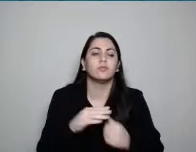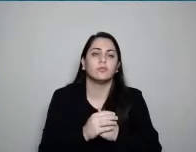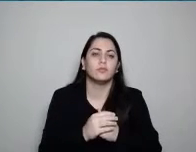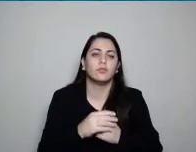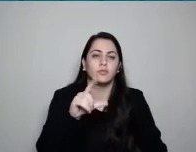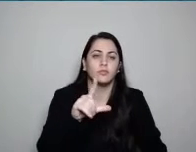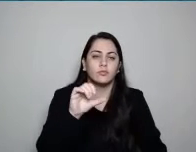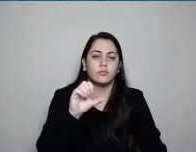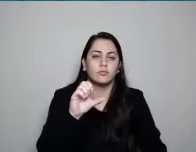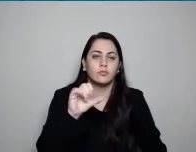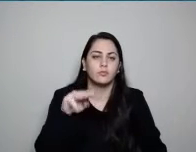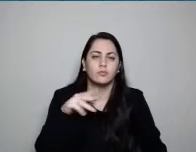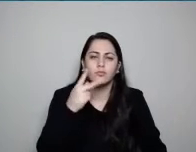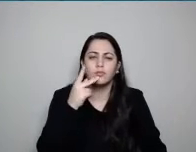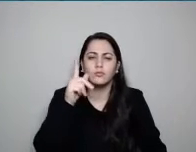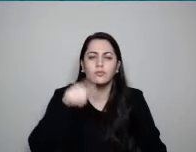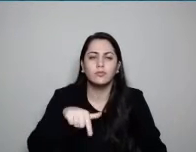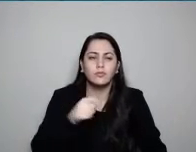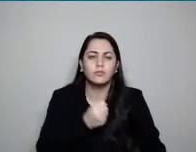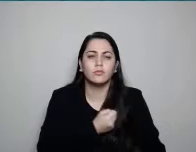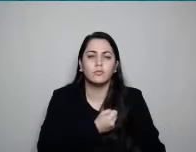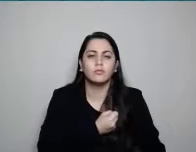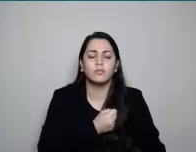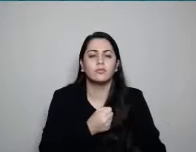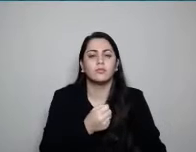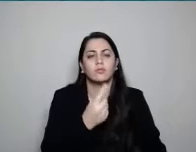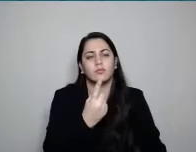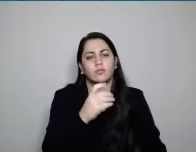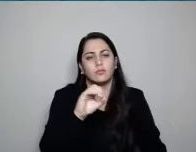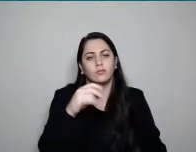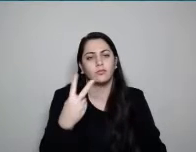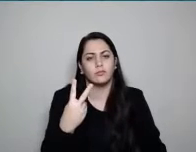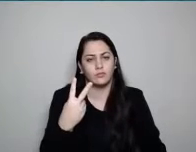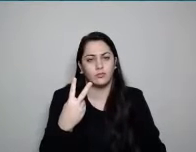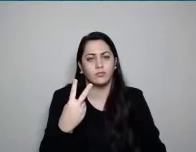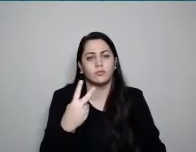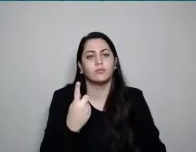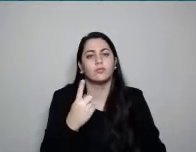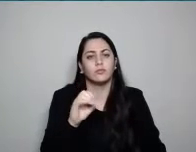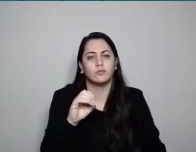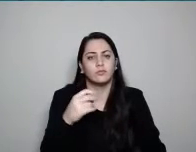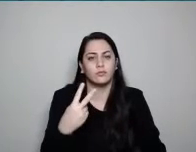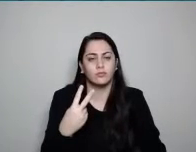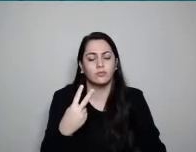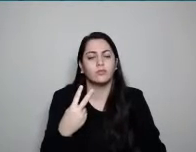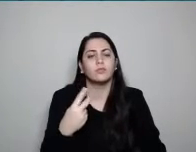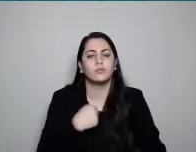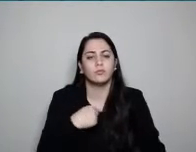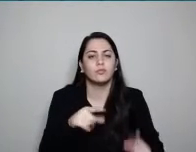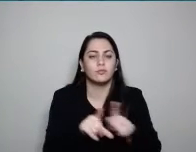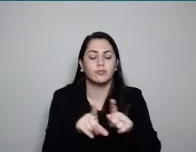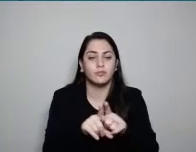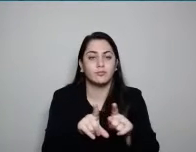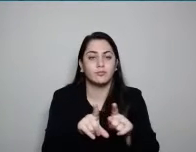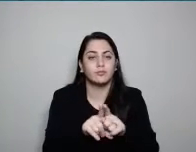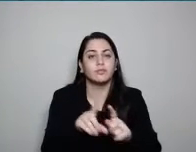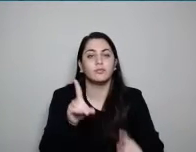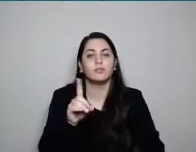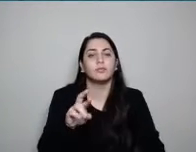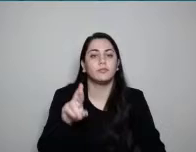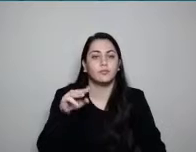o número dele? É o 102. 102 então, também é comigo. Seria dona Maria Emília, doutora Maria Emília. Também.